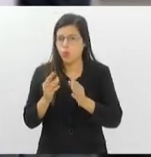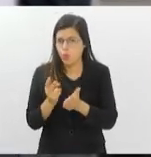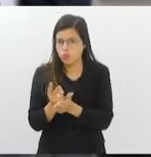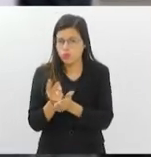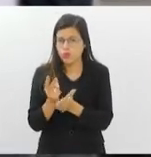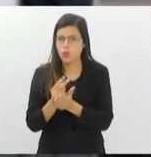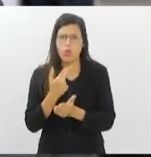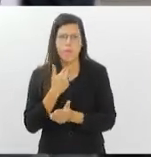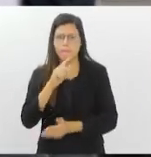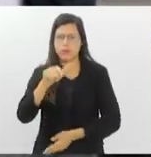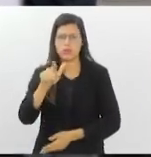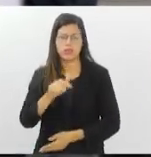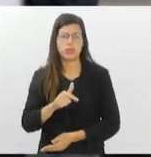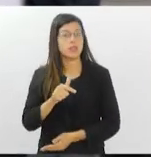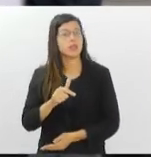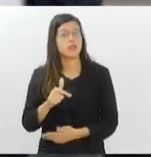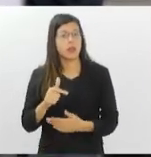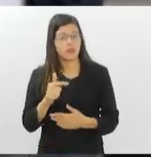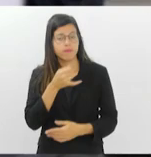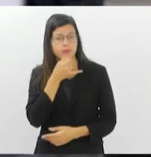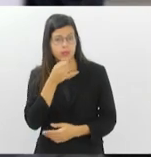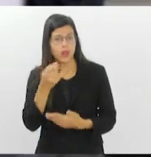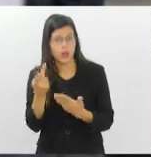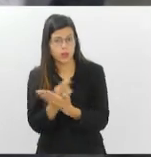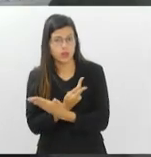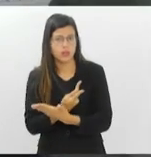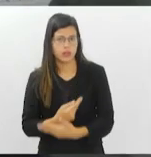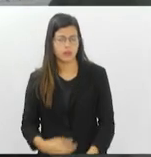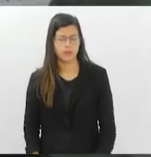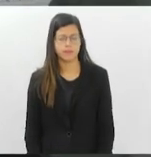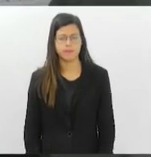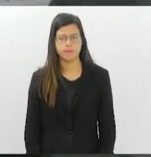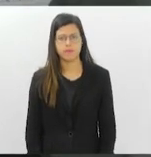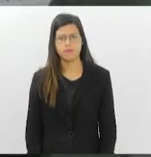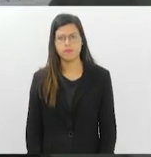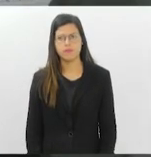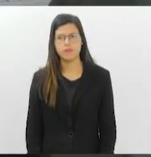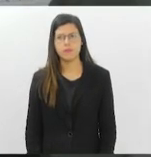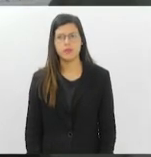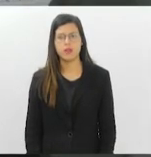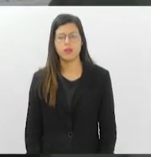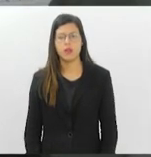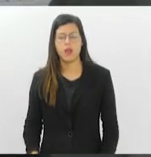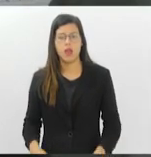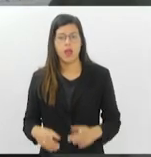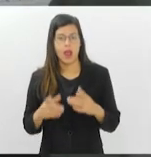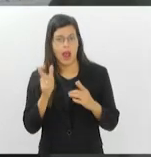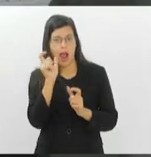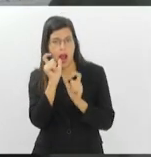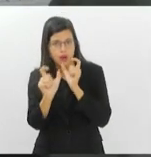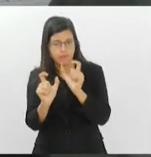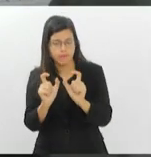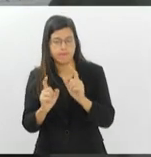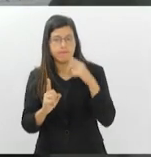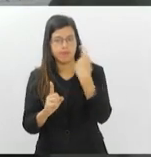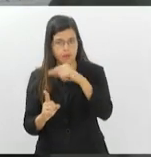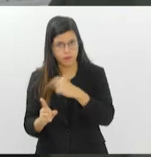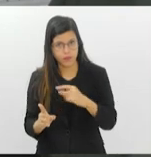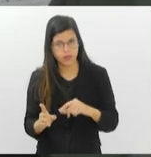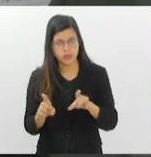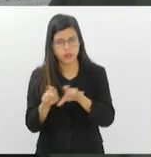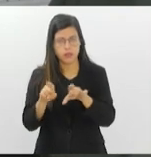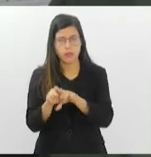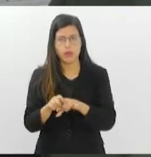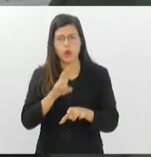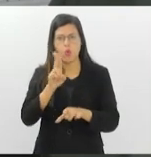está acontecendo a gente tem evidências que isso acontece agressão verbal e física uso de palavrões